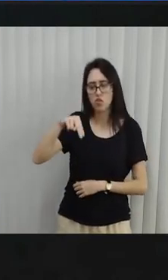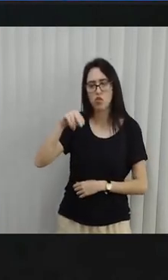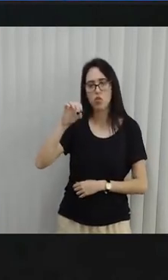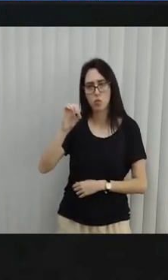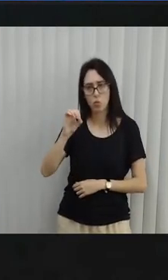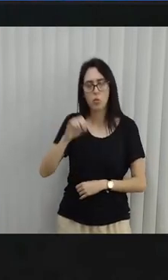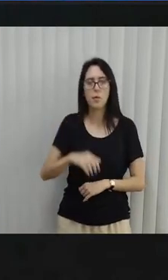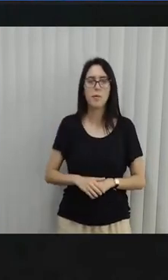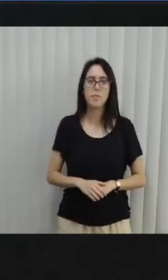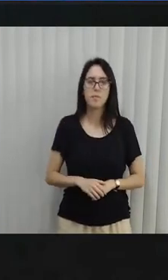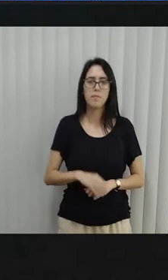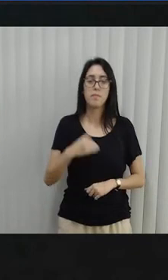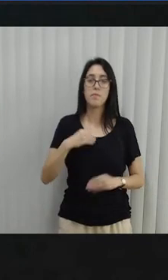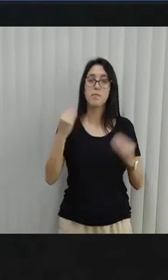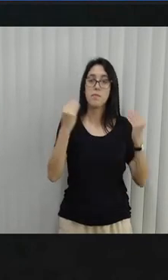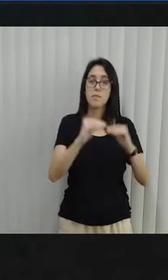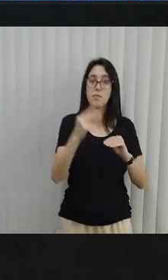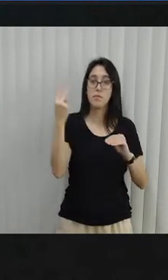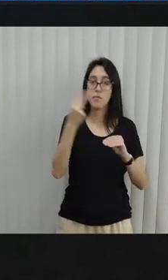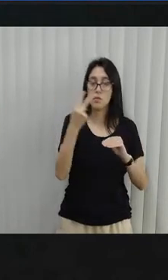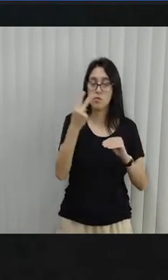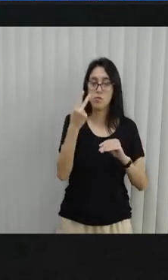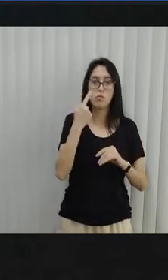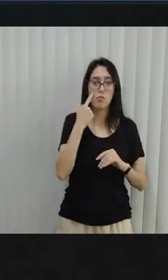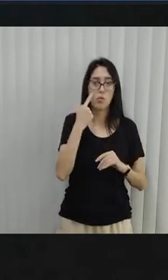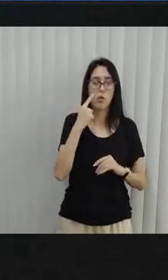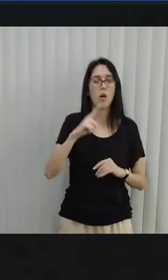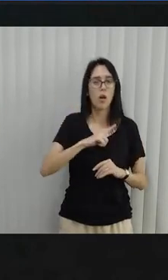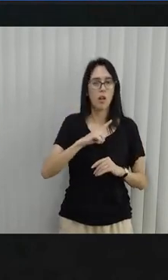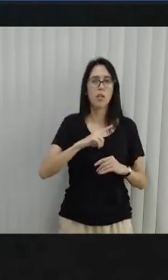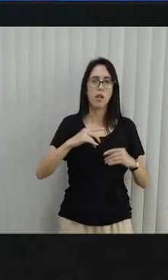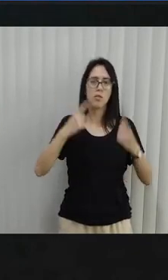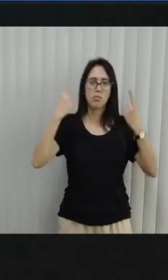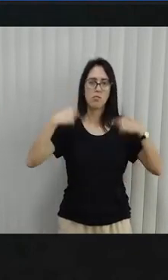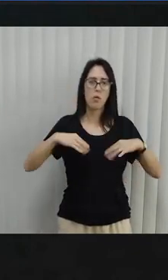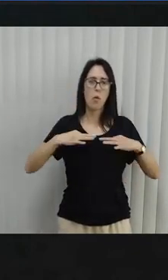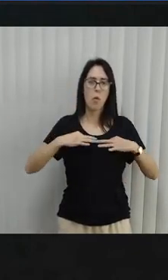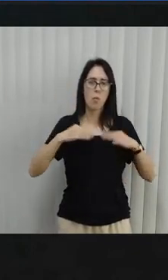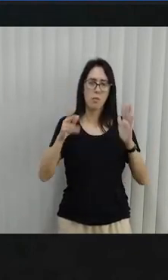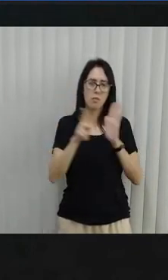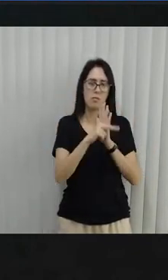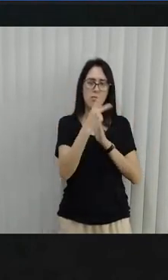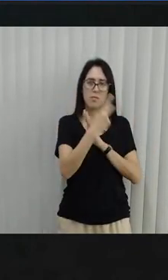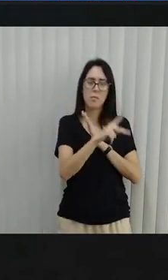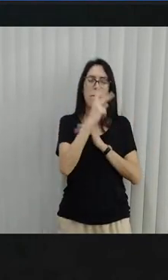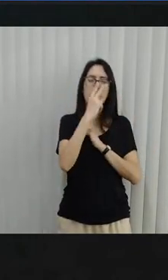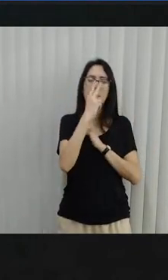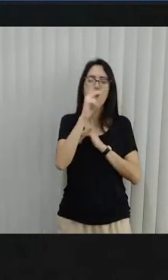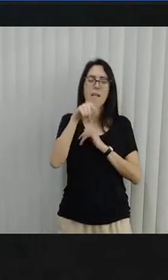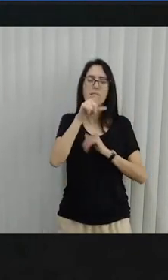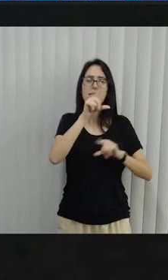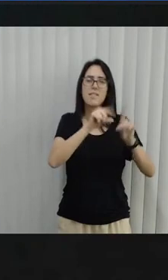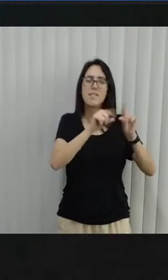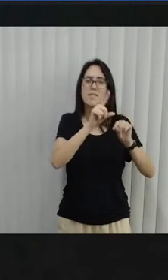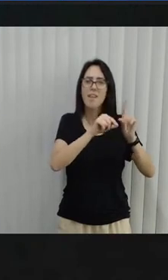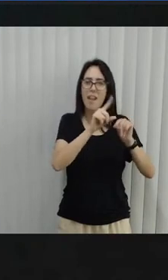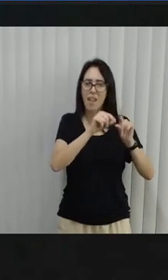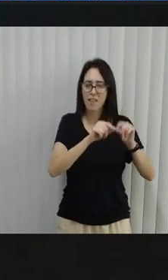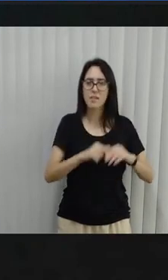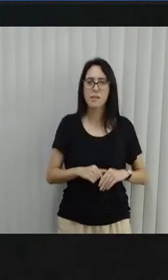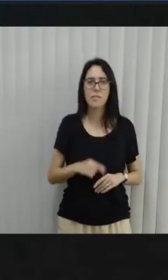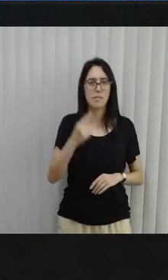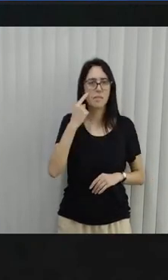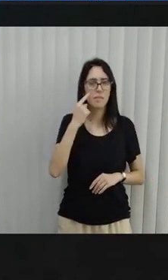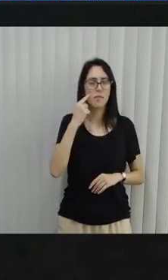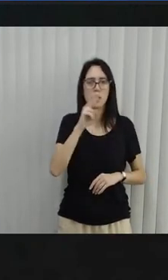vou colocar a segunda fantasia. Repare que aqui tem uma fantasia já dele. Ele tá, parece uma estrelinha, né? Aqui é o tamanho do Dino, né? Tá bizarro. Vamos colocar